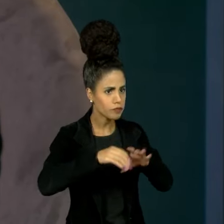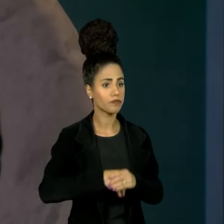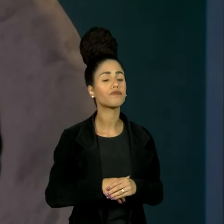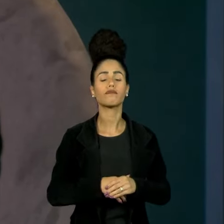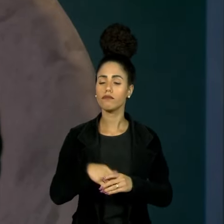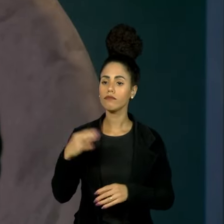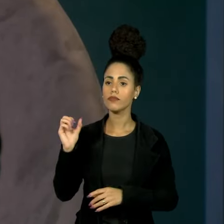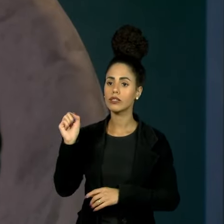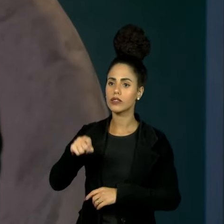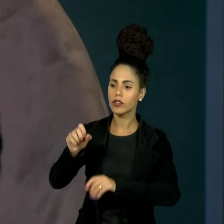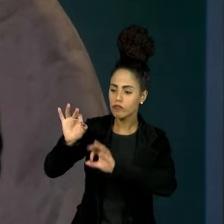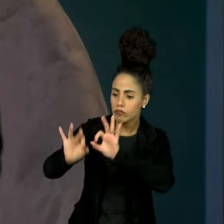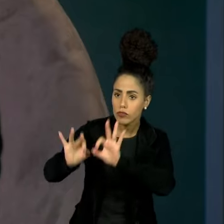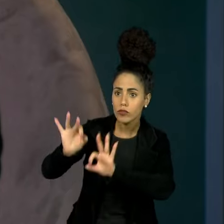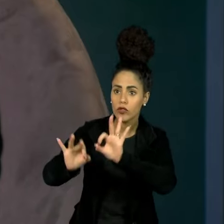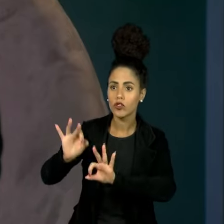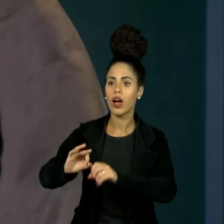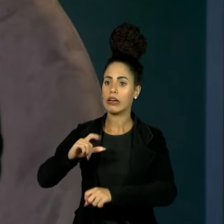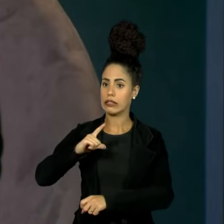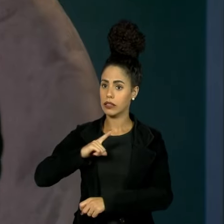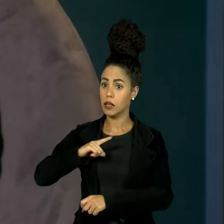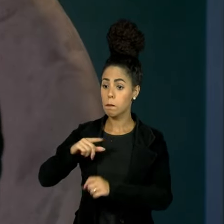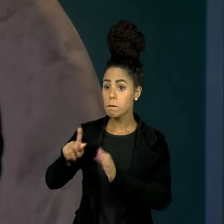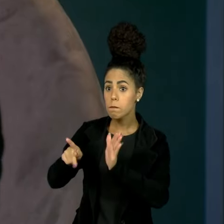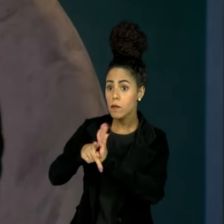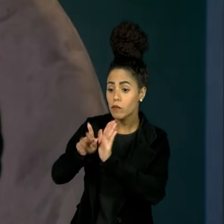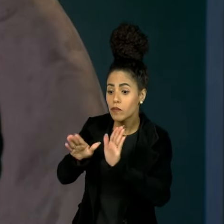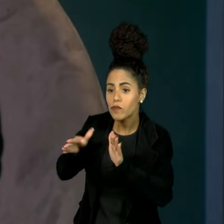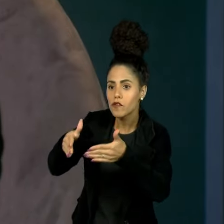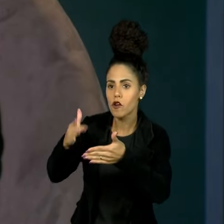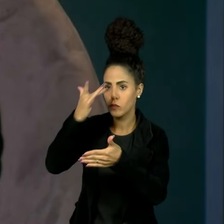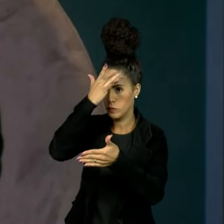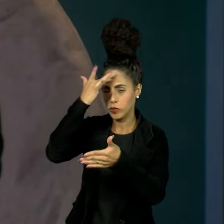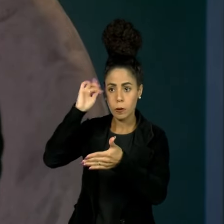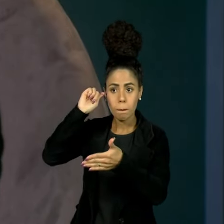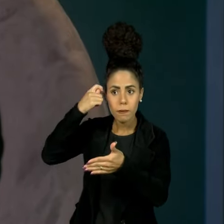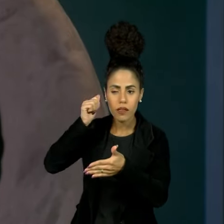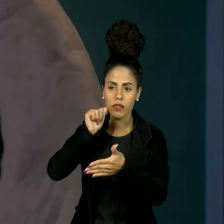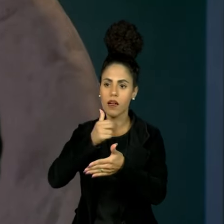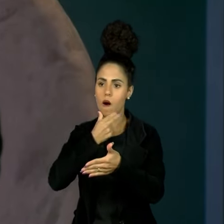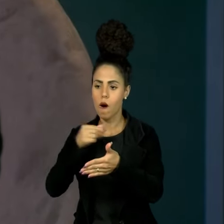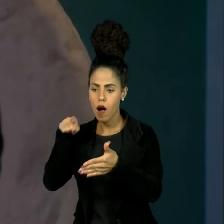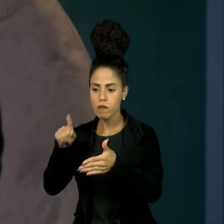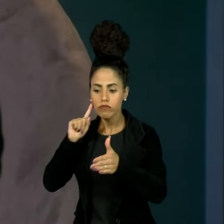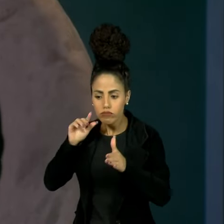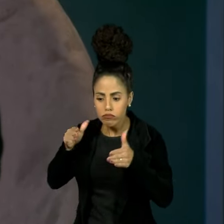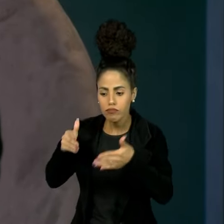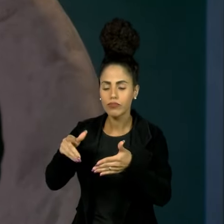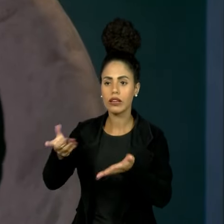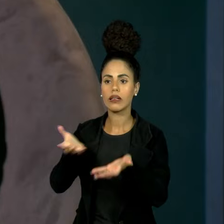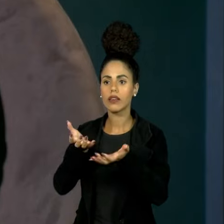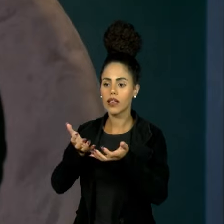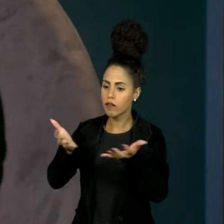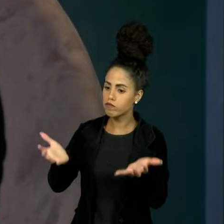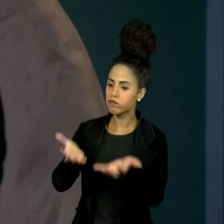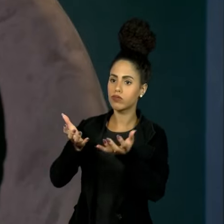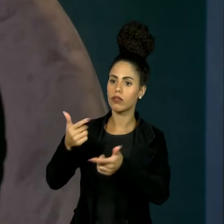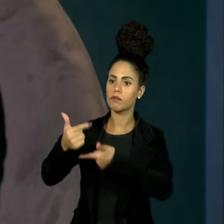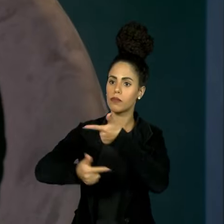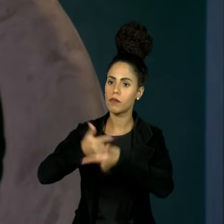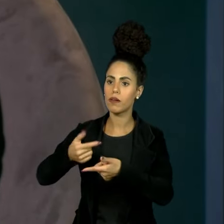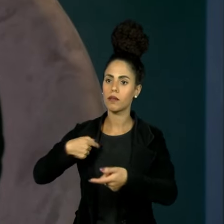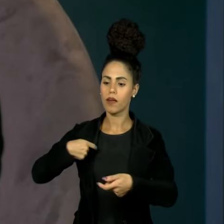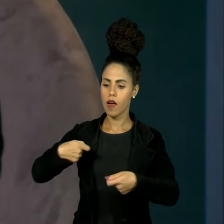Desenvolve Afro, ele é um projeto de afroempreendedorismo, né, focado no afroempreendedor para potencializar tanto questões